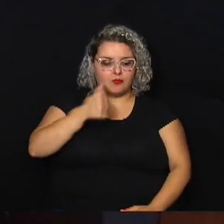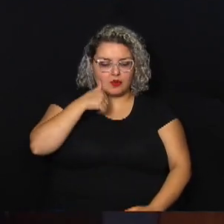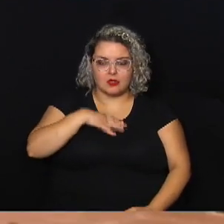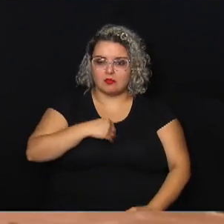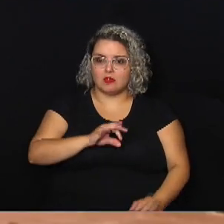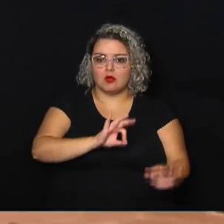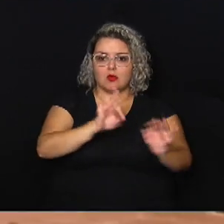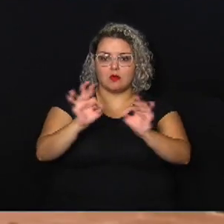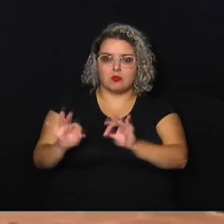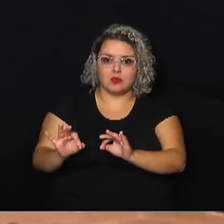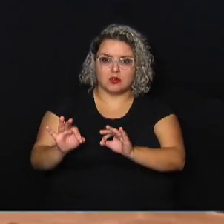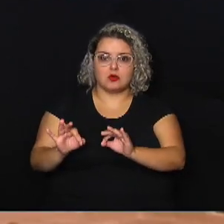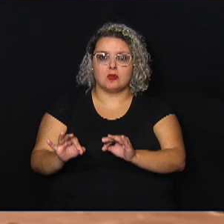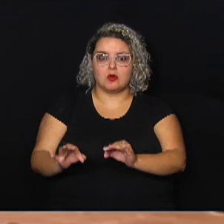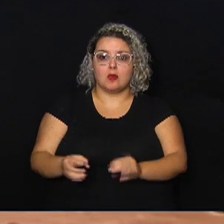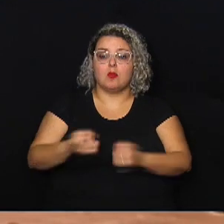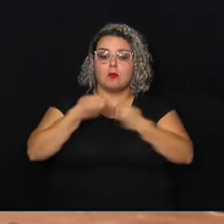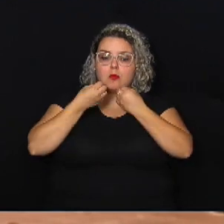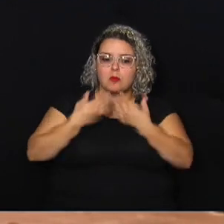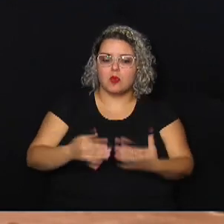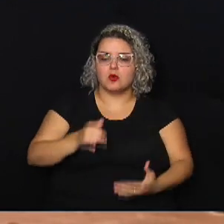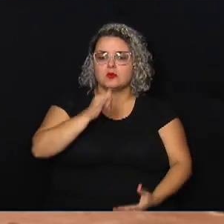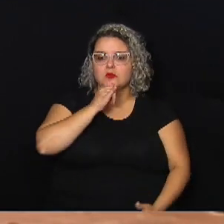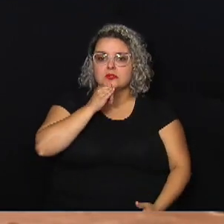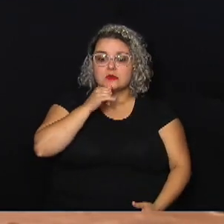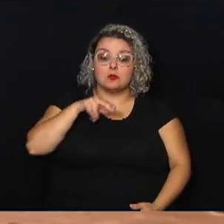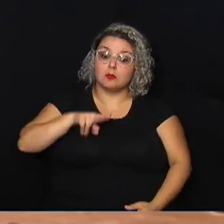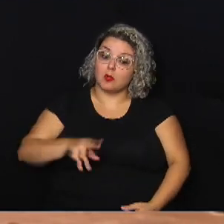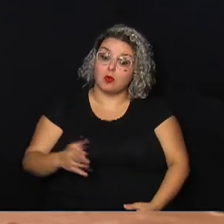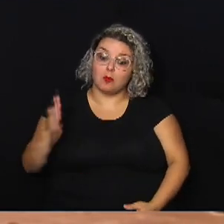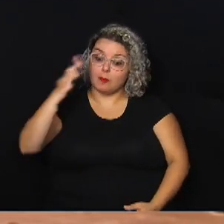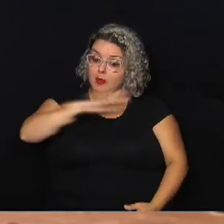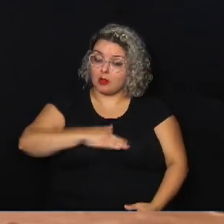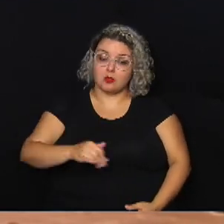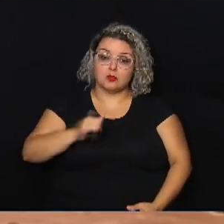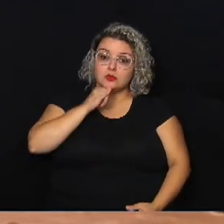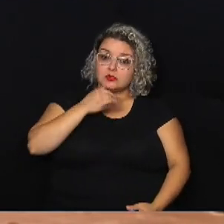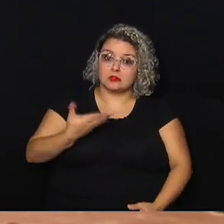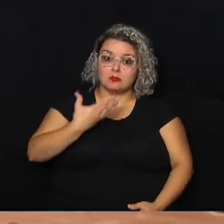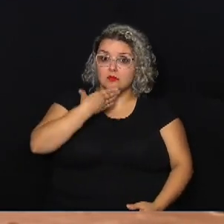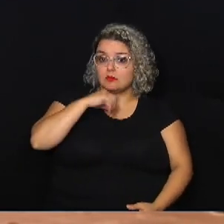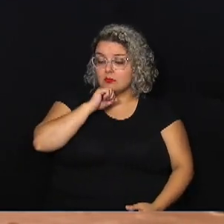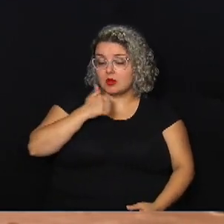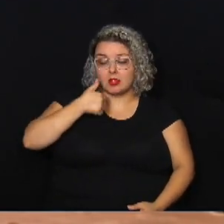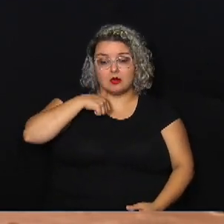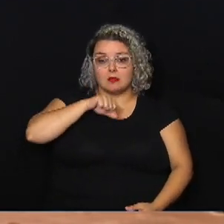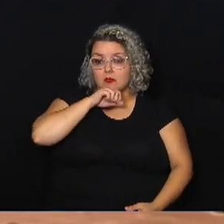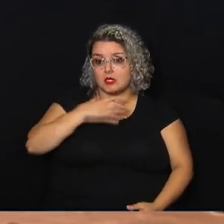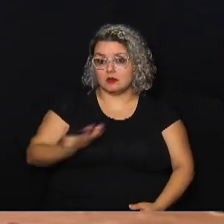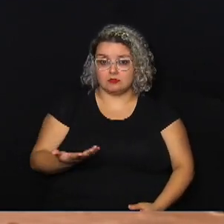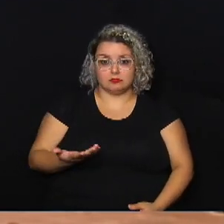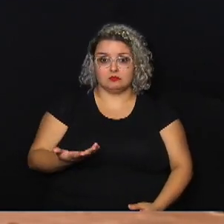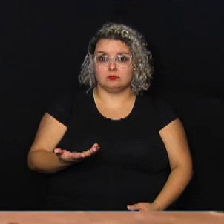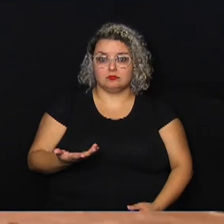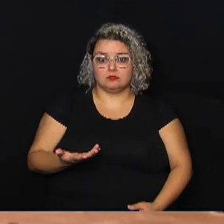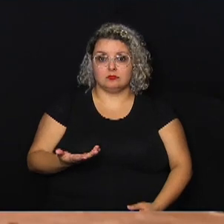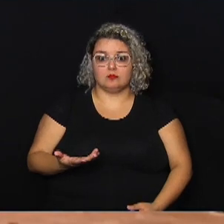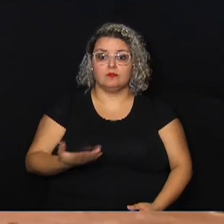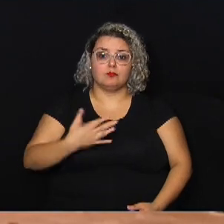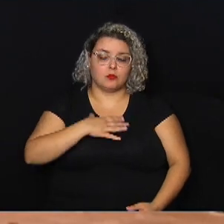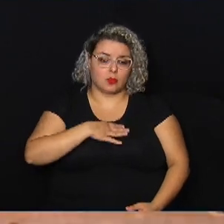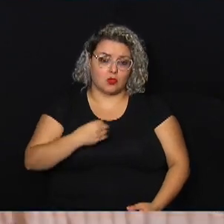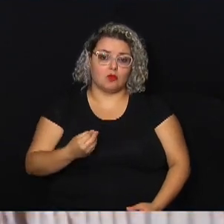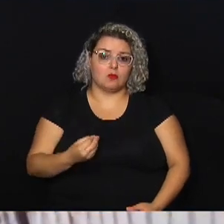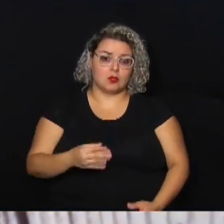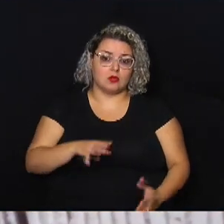mal ou para o bem. Tá? Então, se o pai ou a mãe são consumistas, manjam muito, o filho tende a isso.